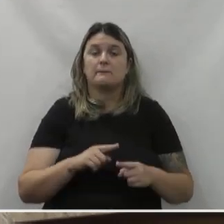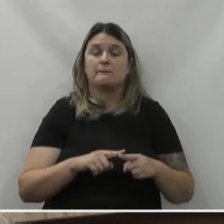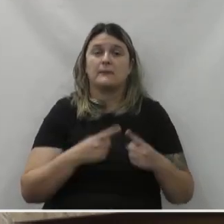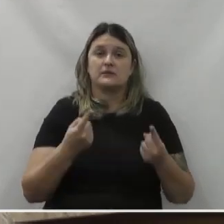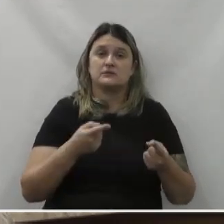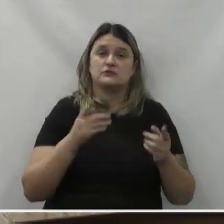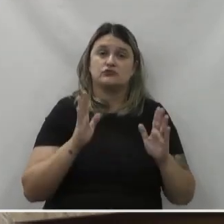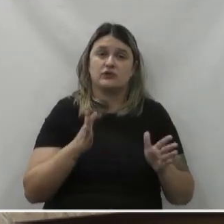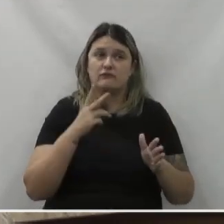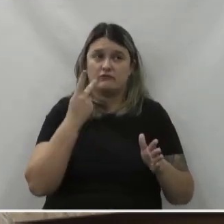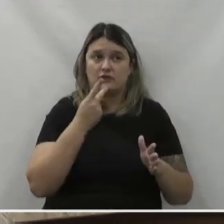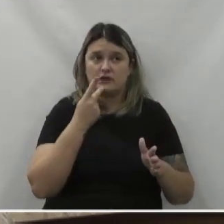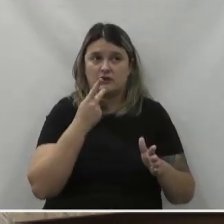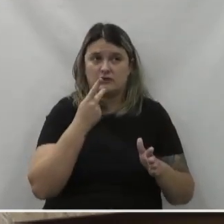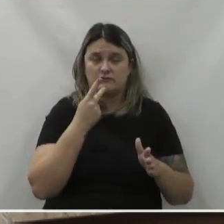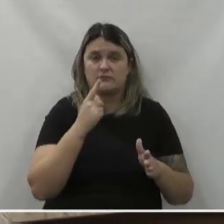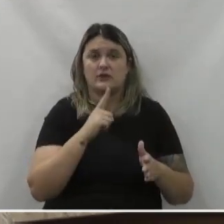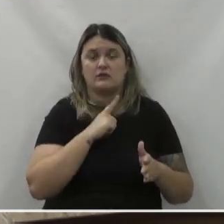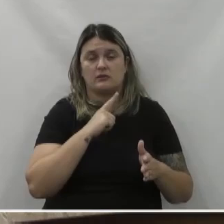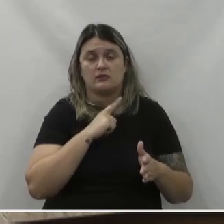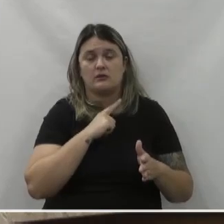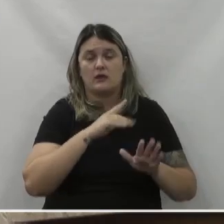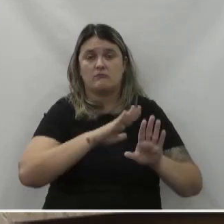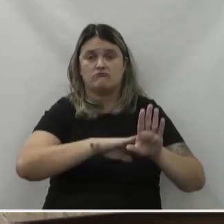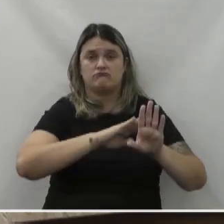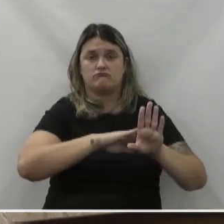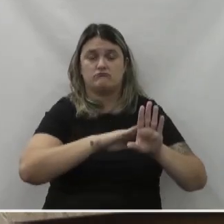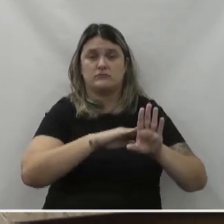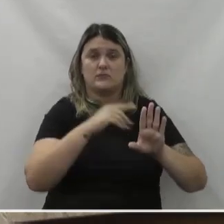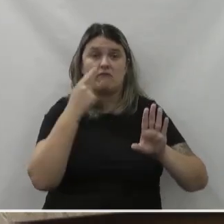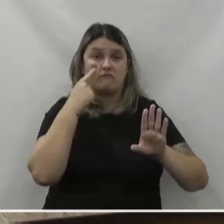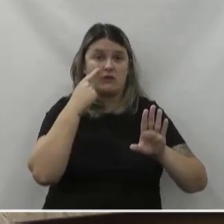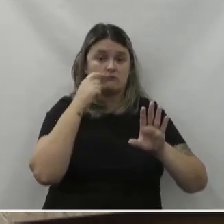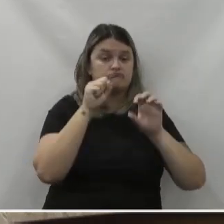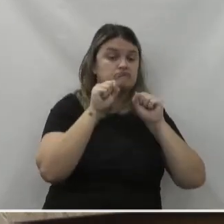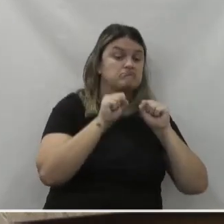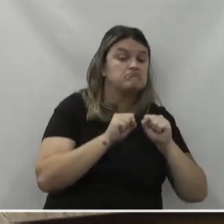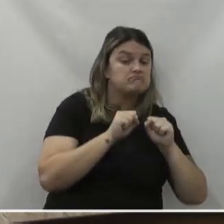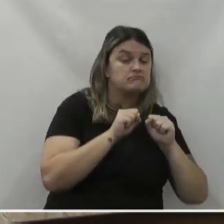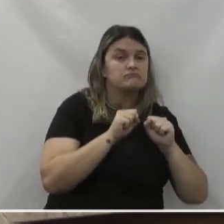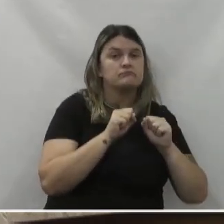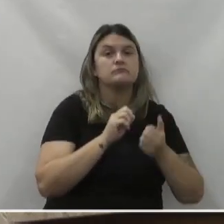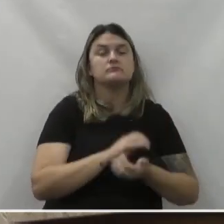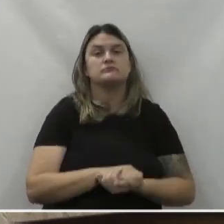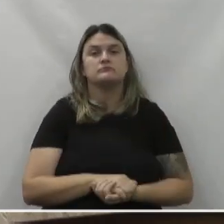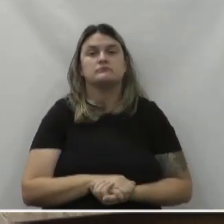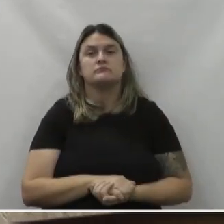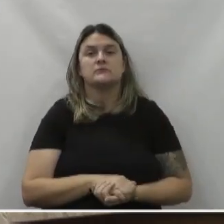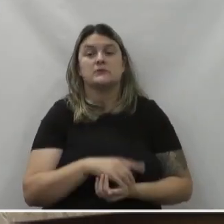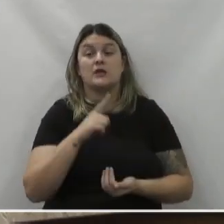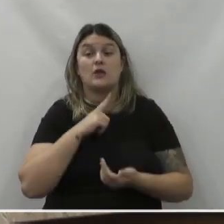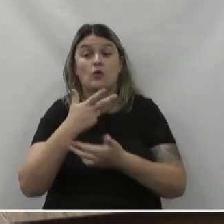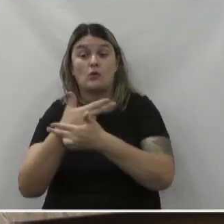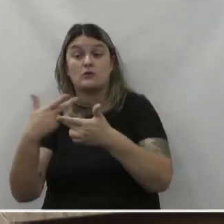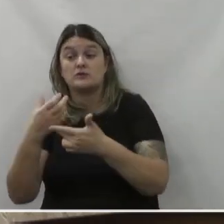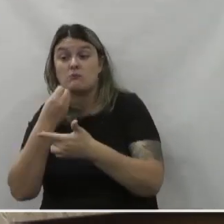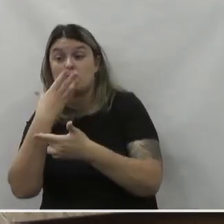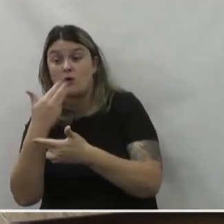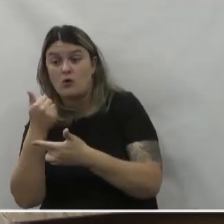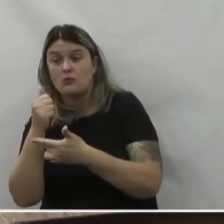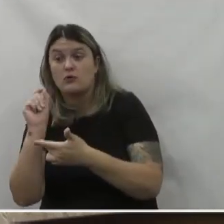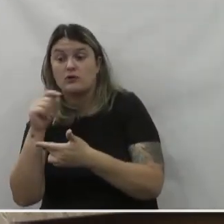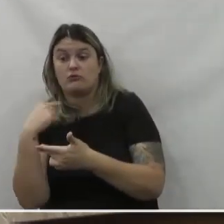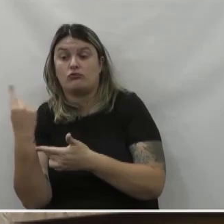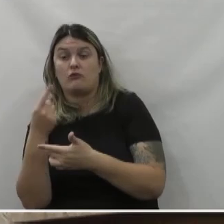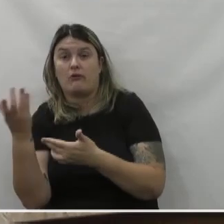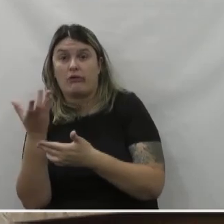como eu falo, tem o outro lado. Todos os lados, esses lados beneficiariam, é o que todos